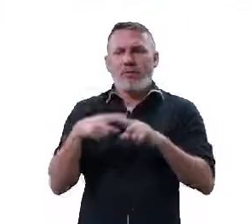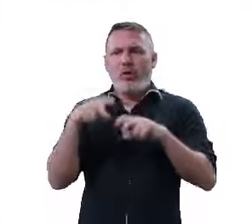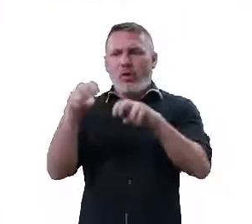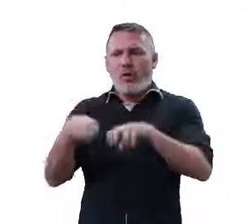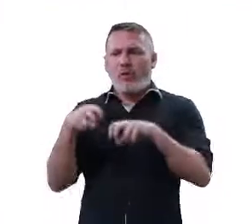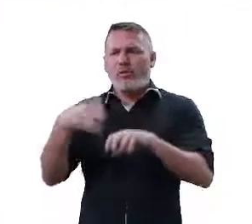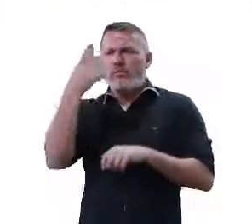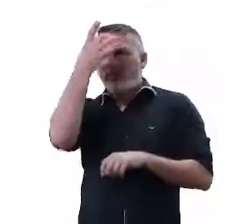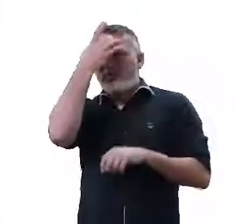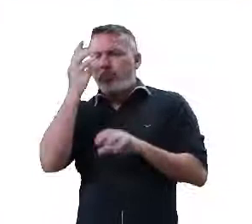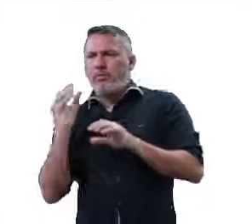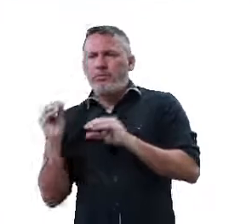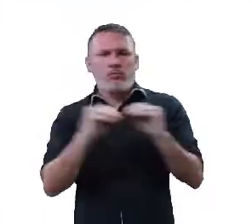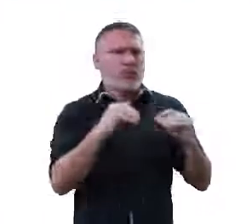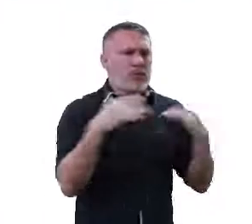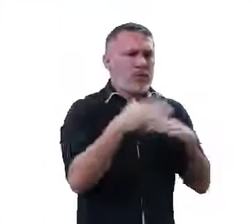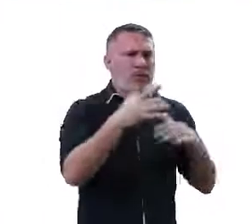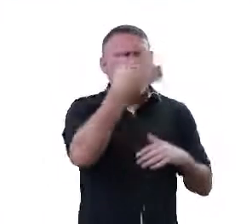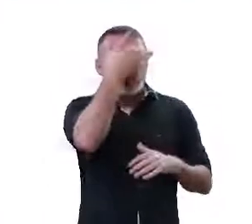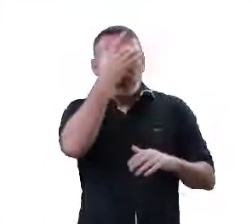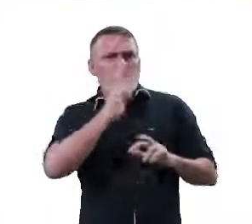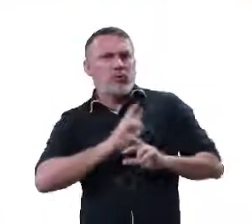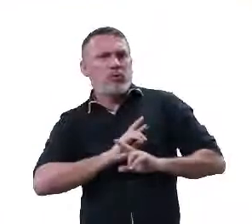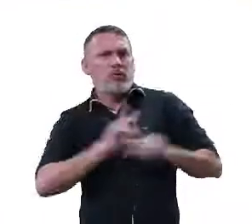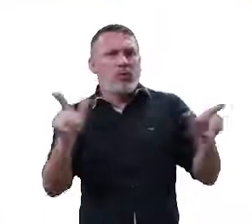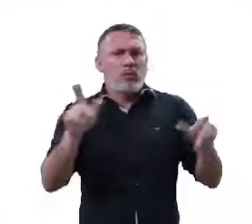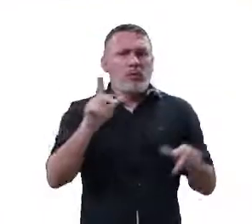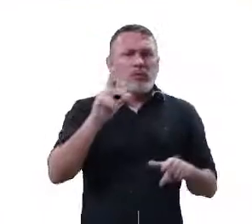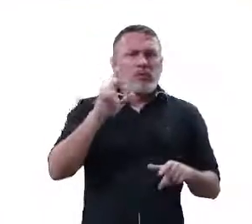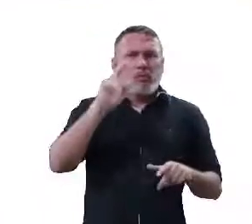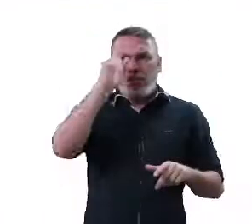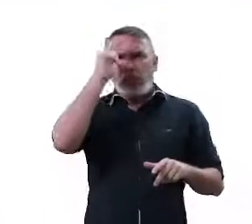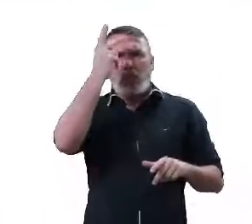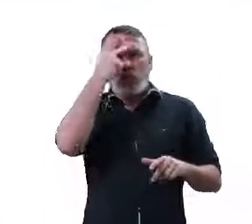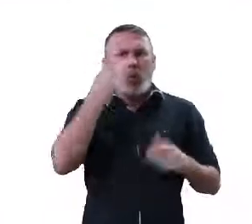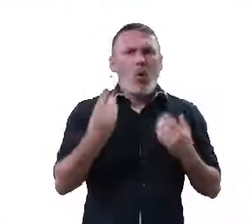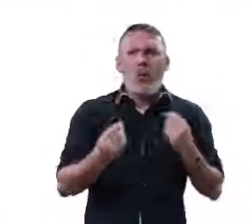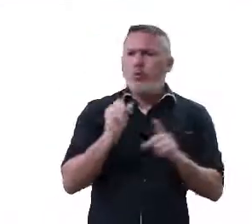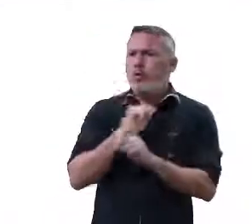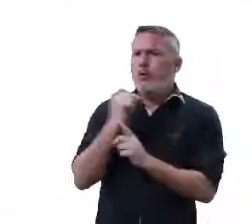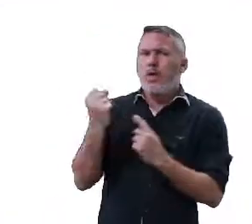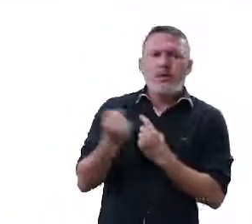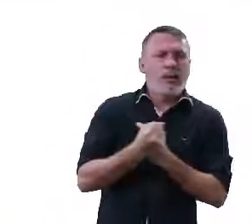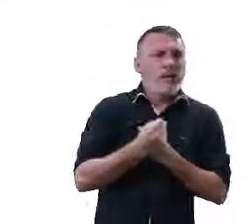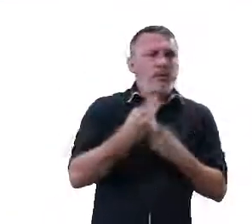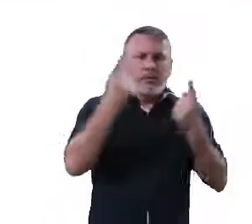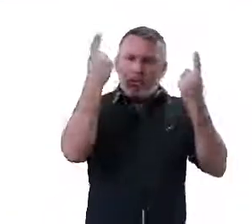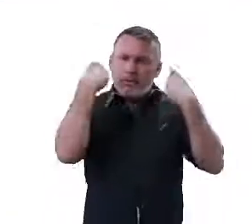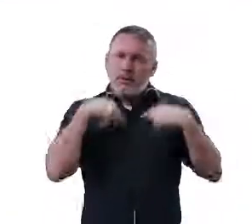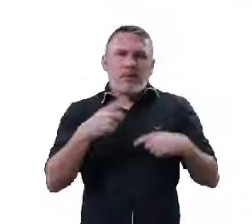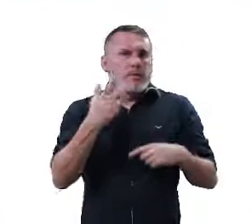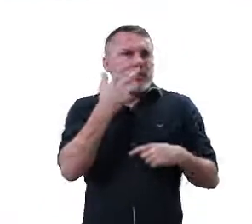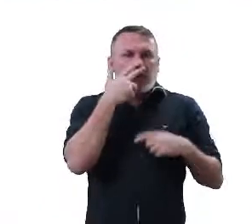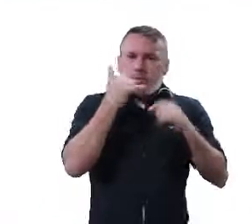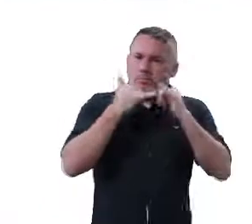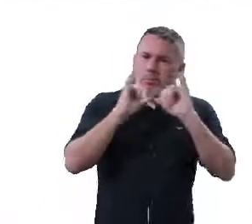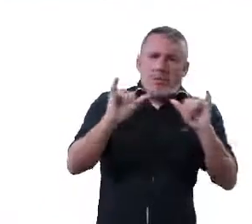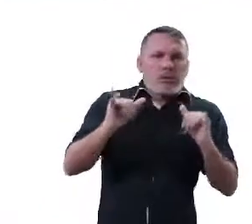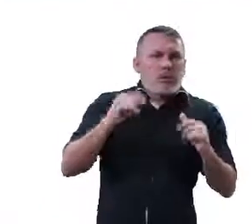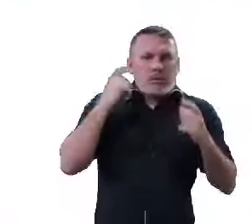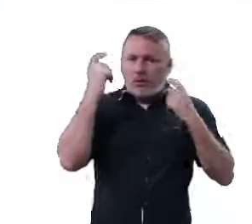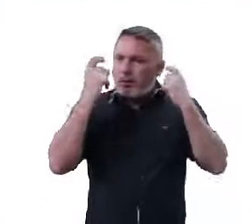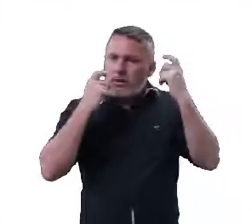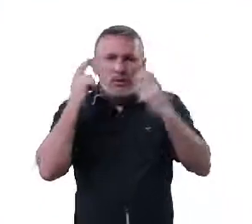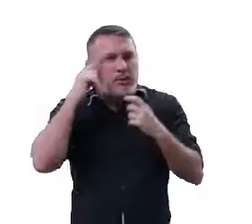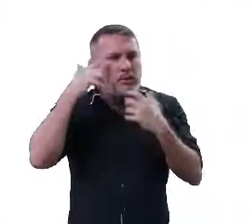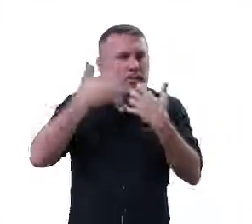se compreender essa organização social, tá? Essa nova forma de organização social. Outro ponto, né, quando eu falo, então